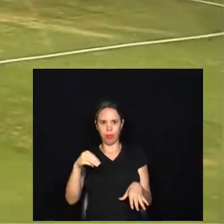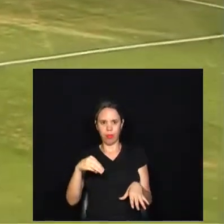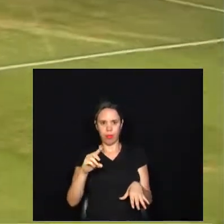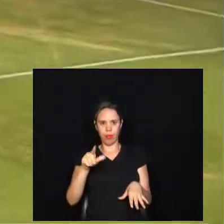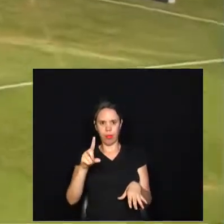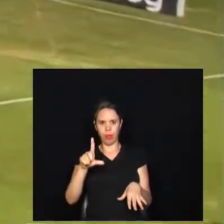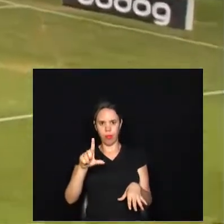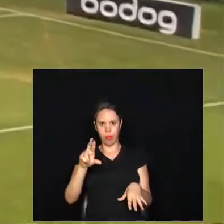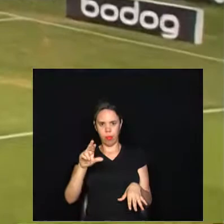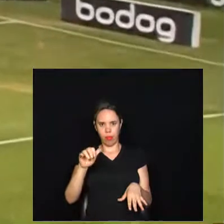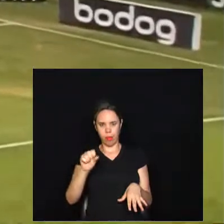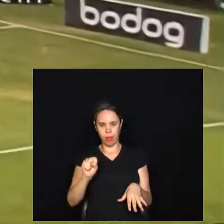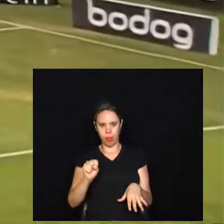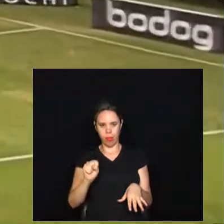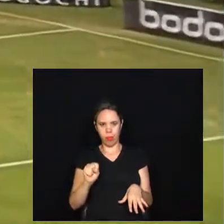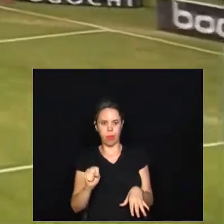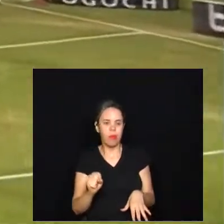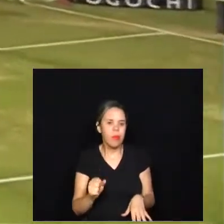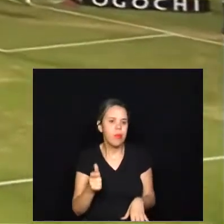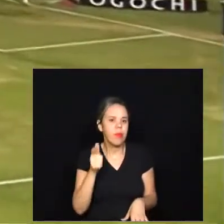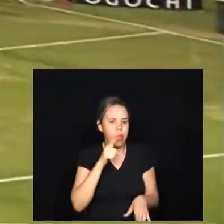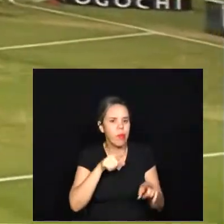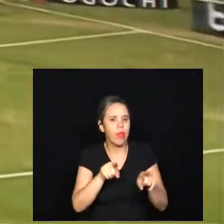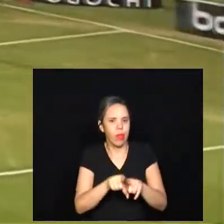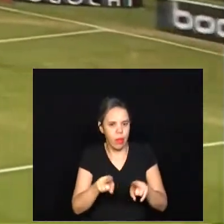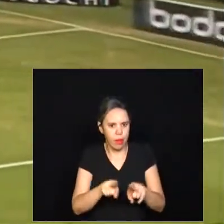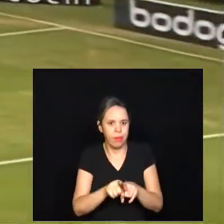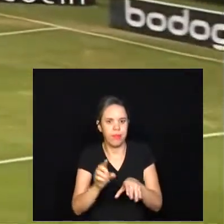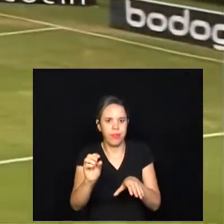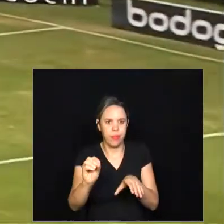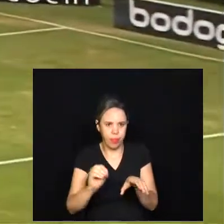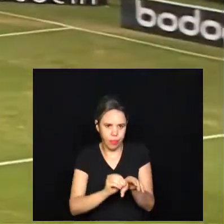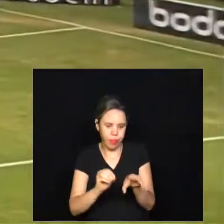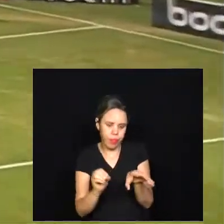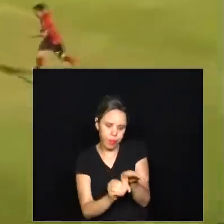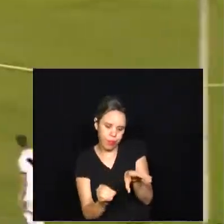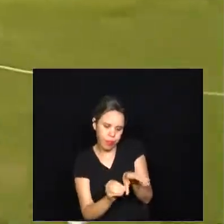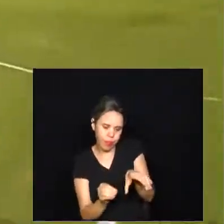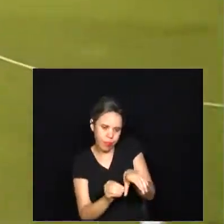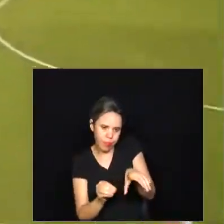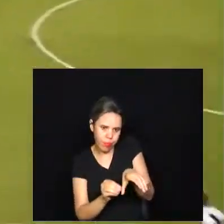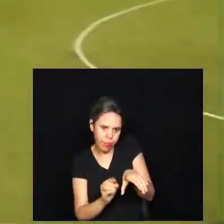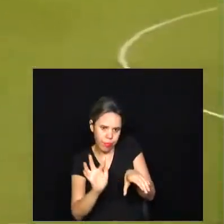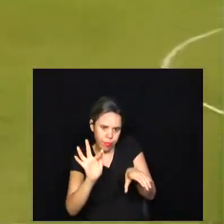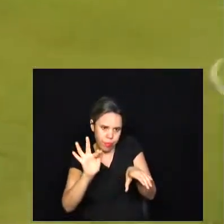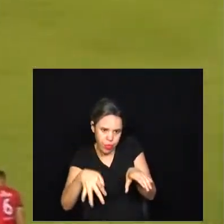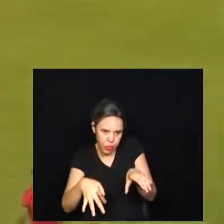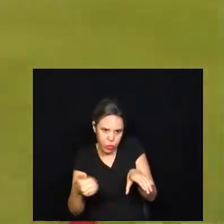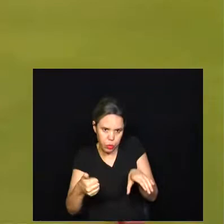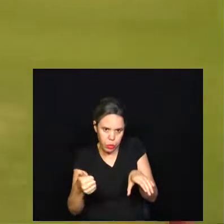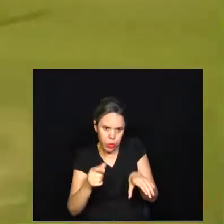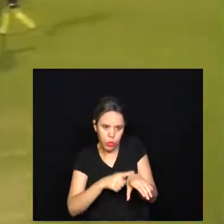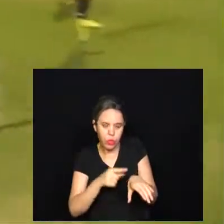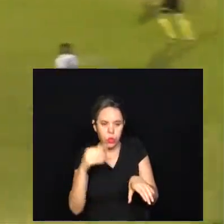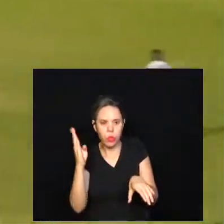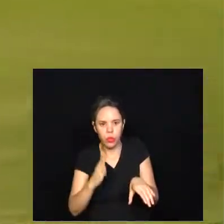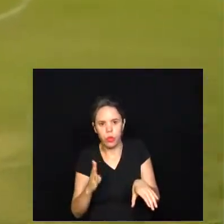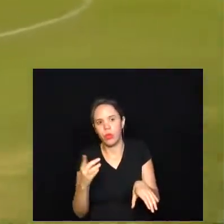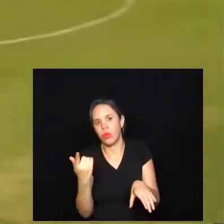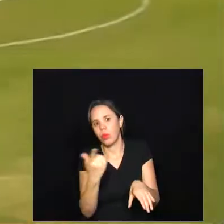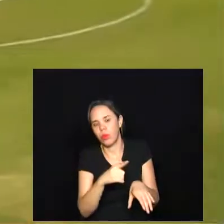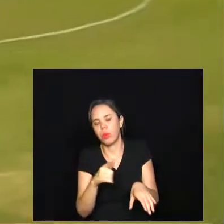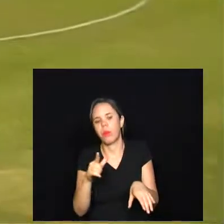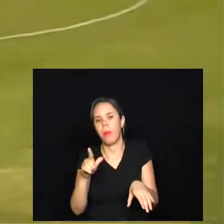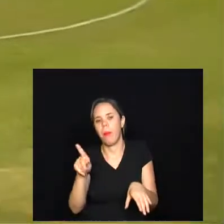Lucas Cândido pegou o rebote e também acertou a trave. No finalzinho do primeiro tempo, o Brasil de Pelotas teve